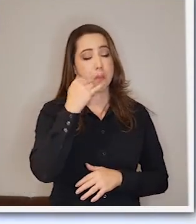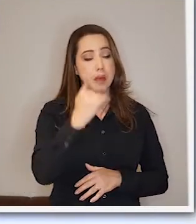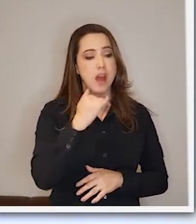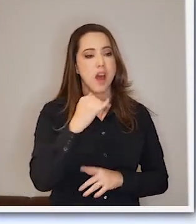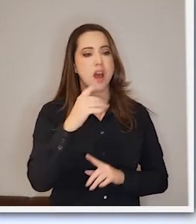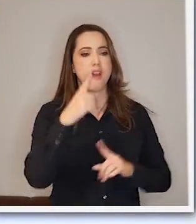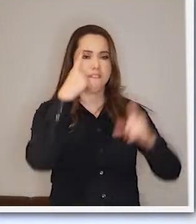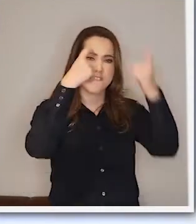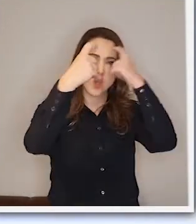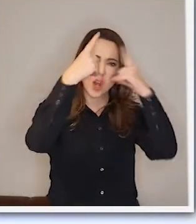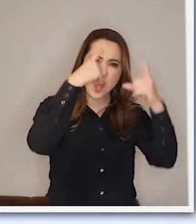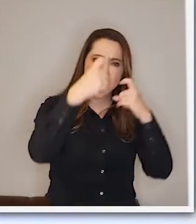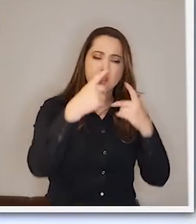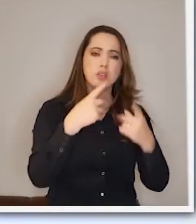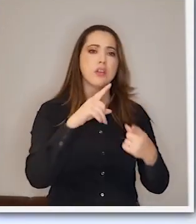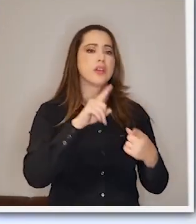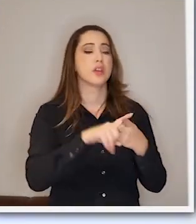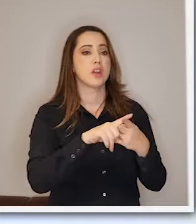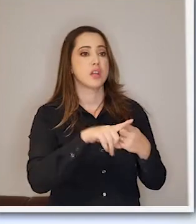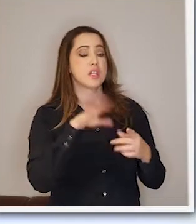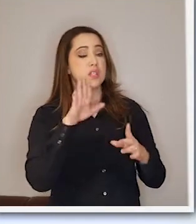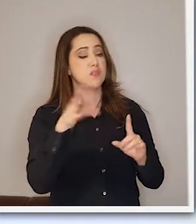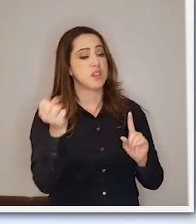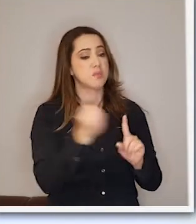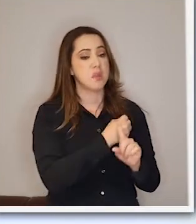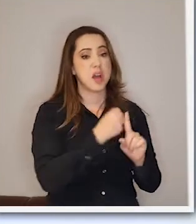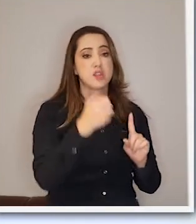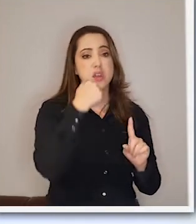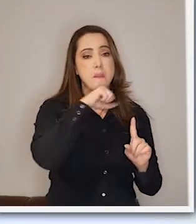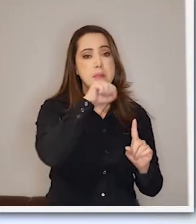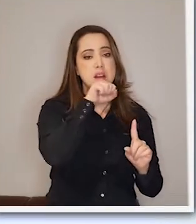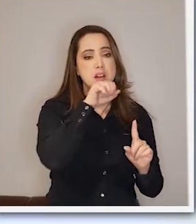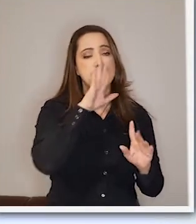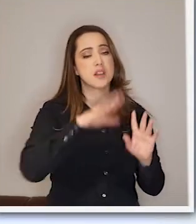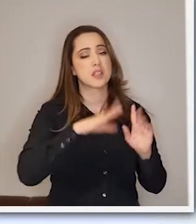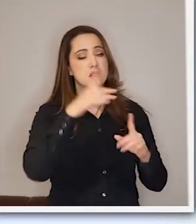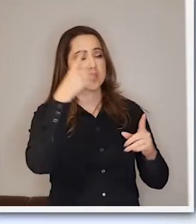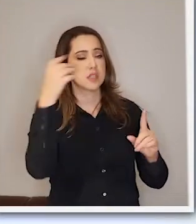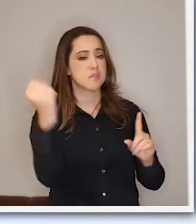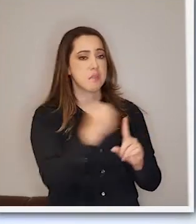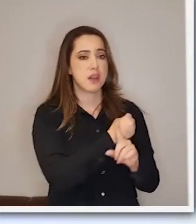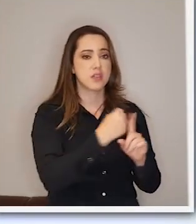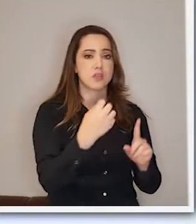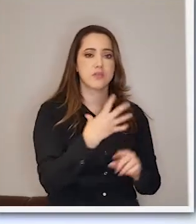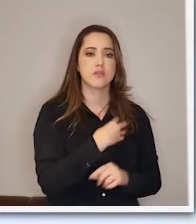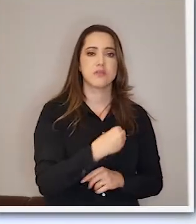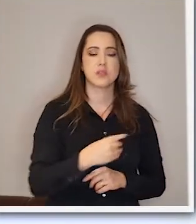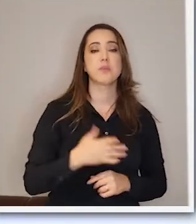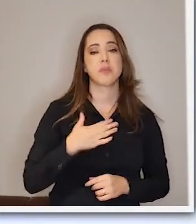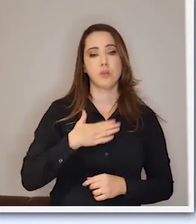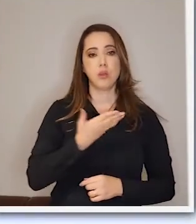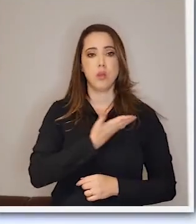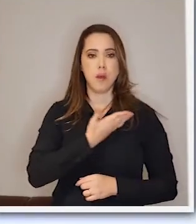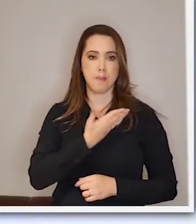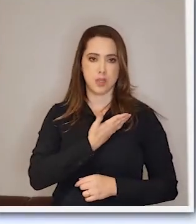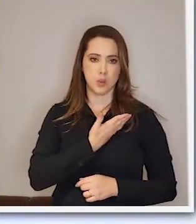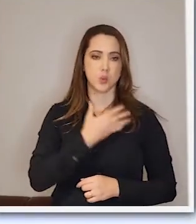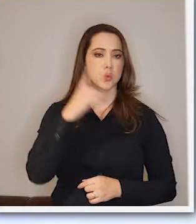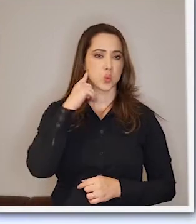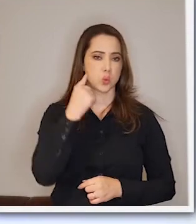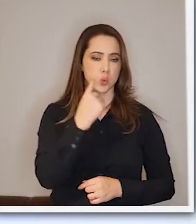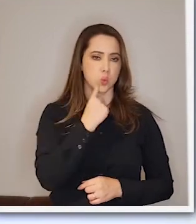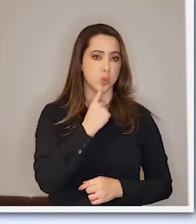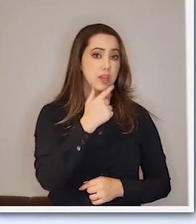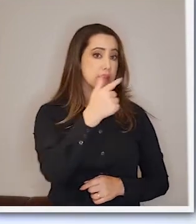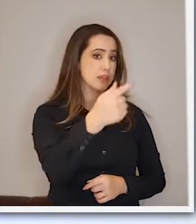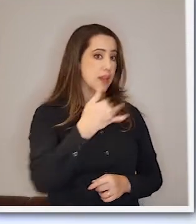agride fisicamente a mulher, ou ele agride fisicamente o filho com deficiência. Eu tenho um amigo surdo, o nome dele é Tiago, que